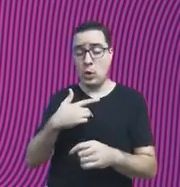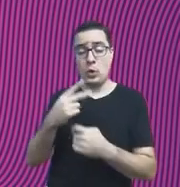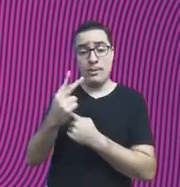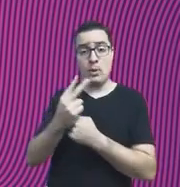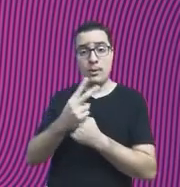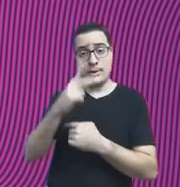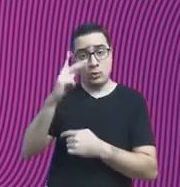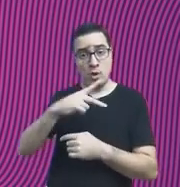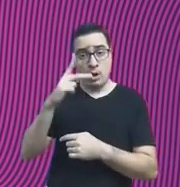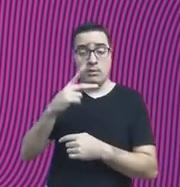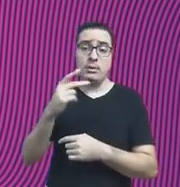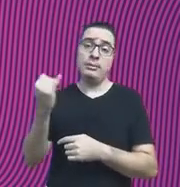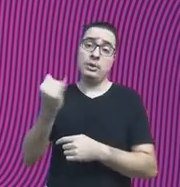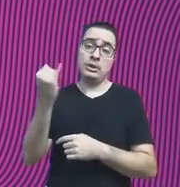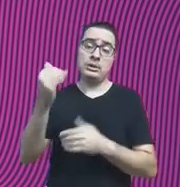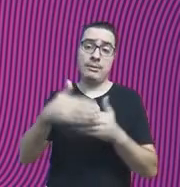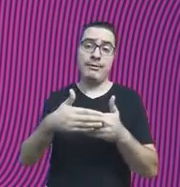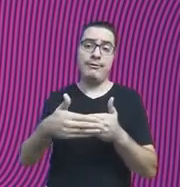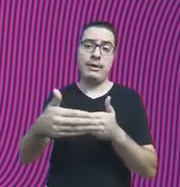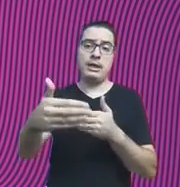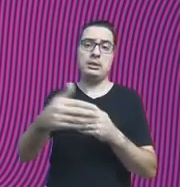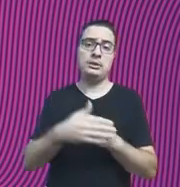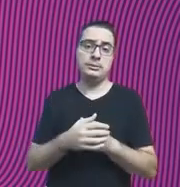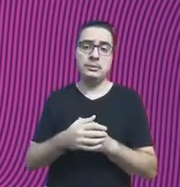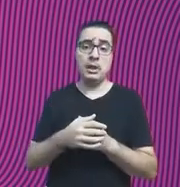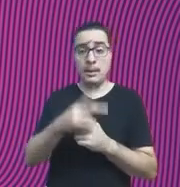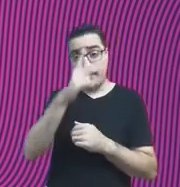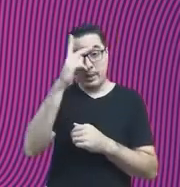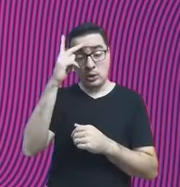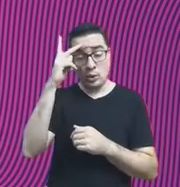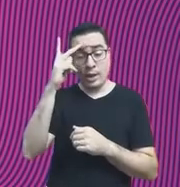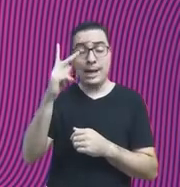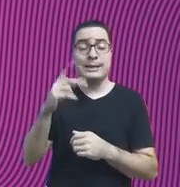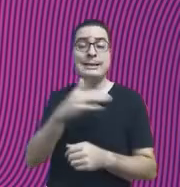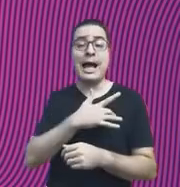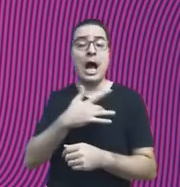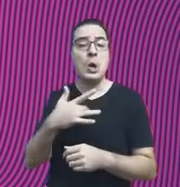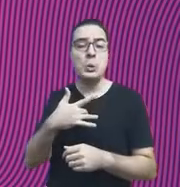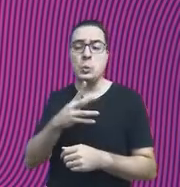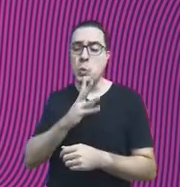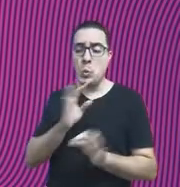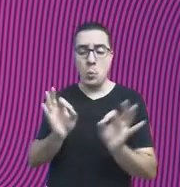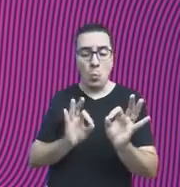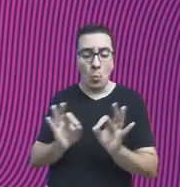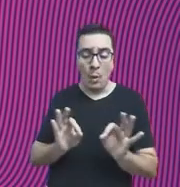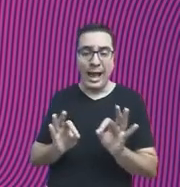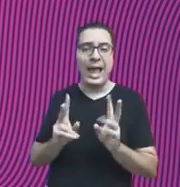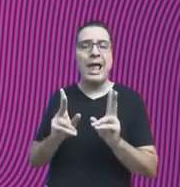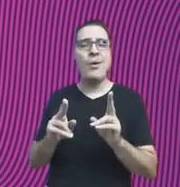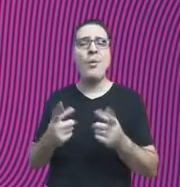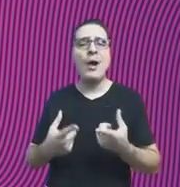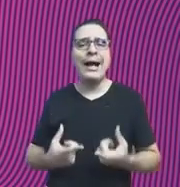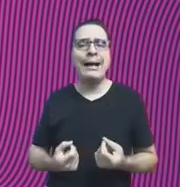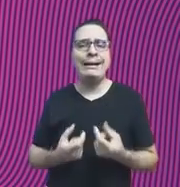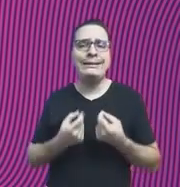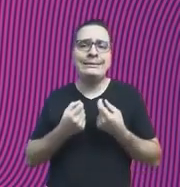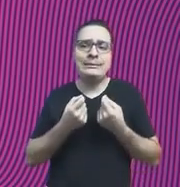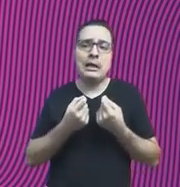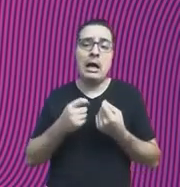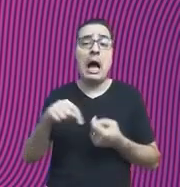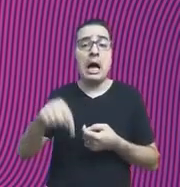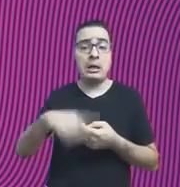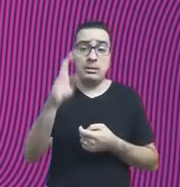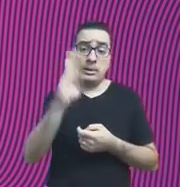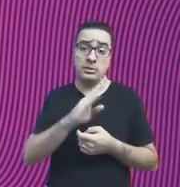prazo. O analfabetismo de saúde é um câncer. No Brasil, eu nem falo. Quer dizer, o Brasil, como existe